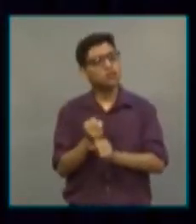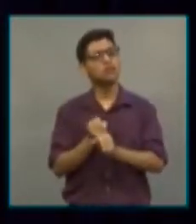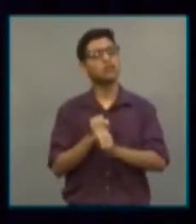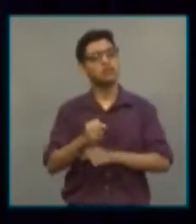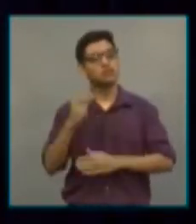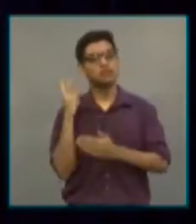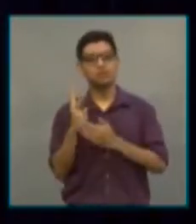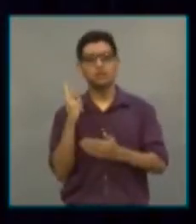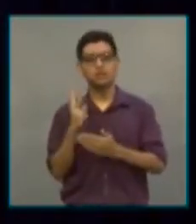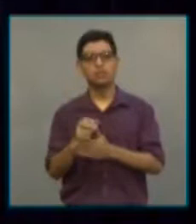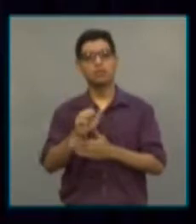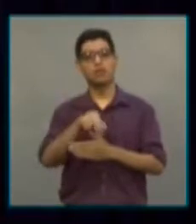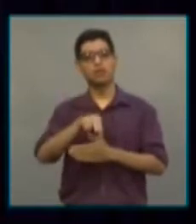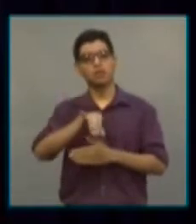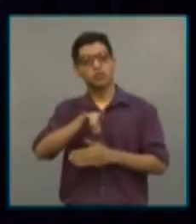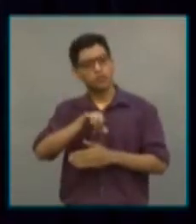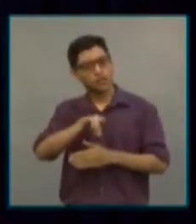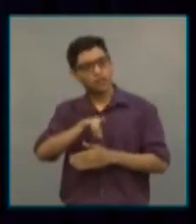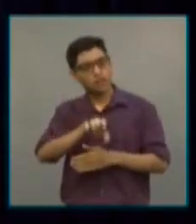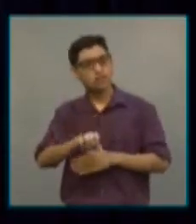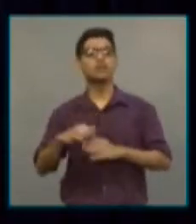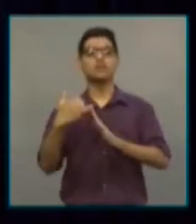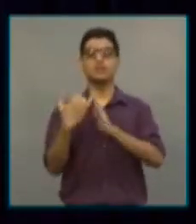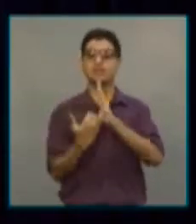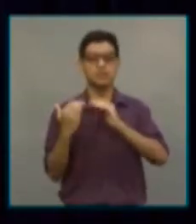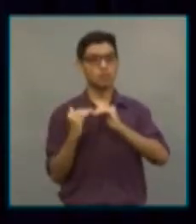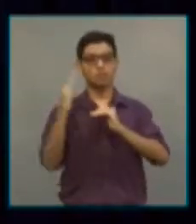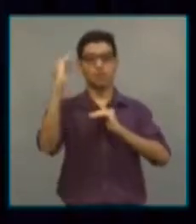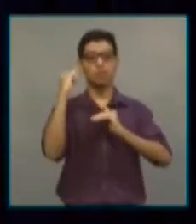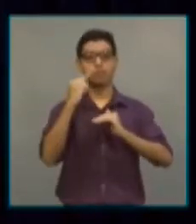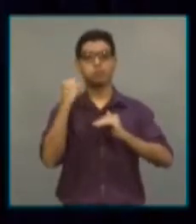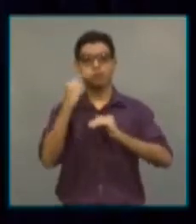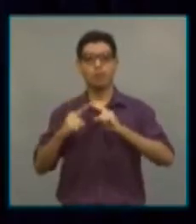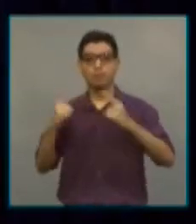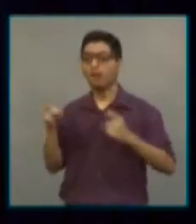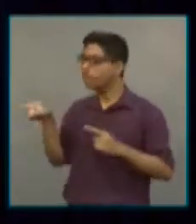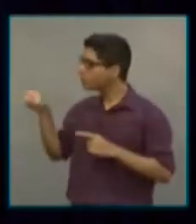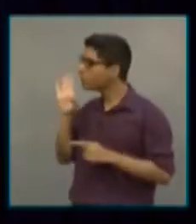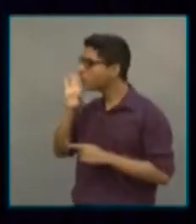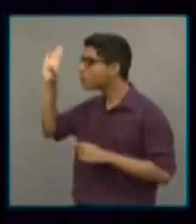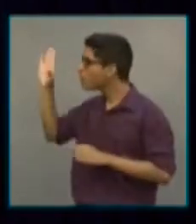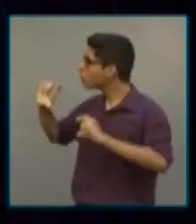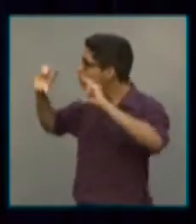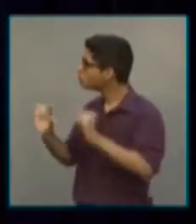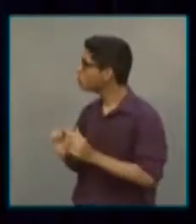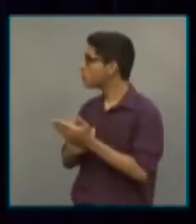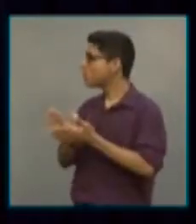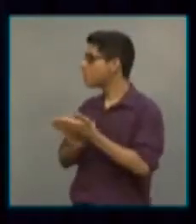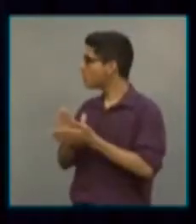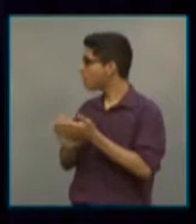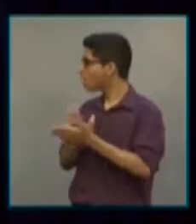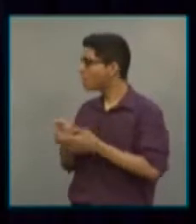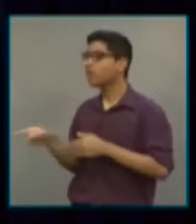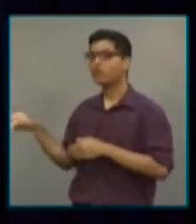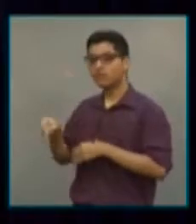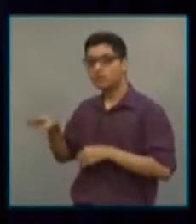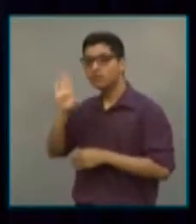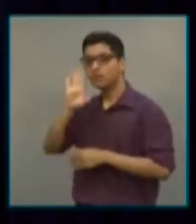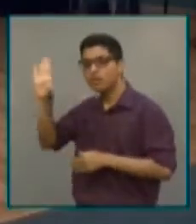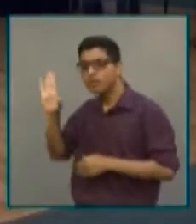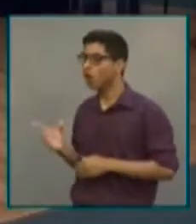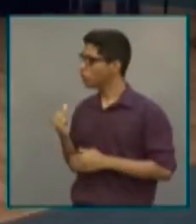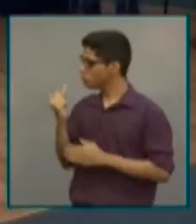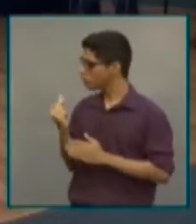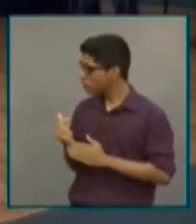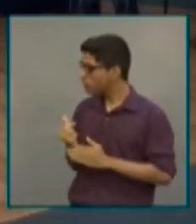de advogados inscritos e os senhores não diminuem as anuidades. Os senhores fazem obras, gastam dinheiro da